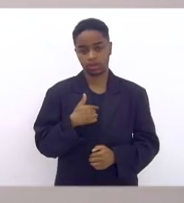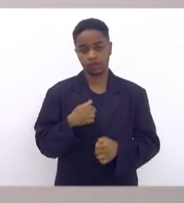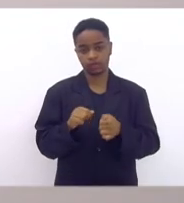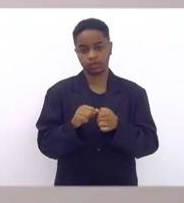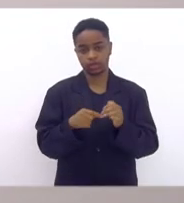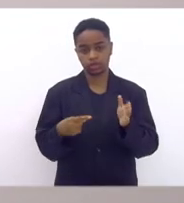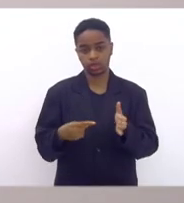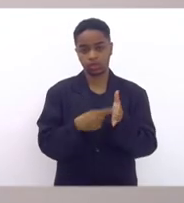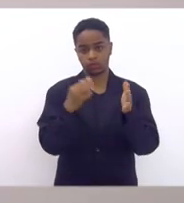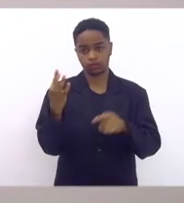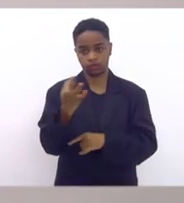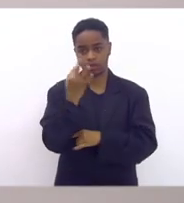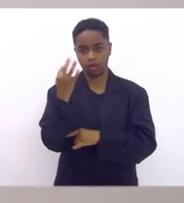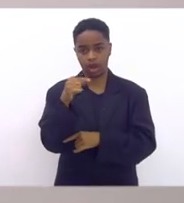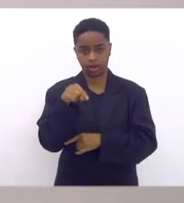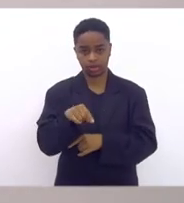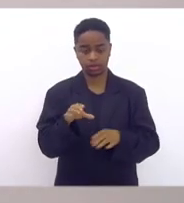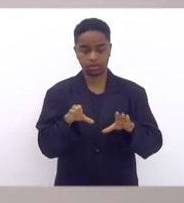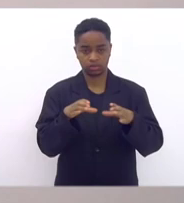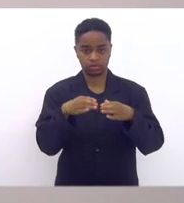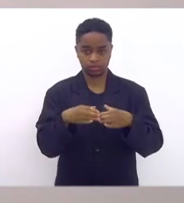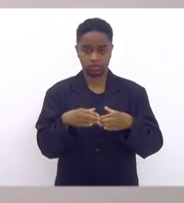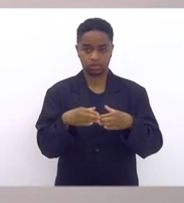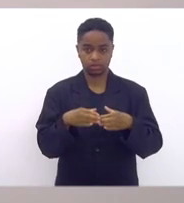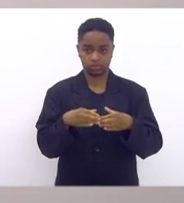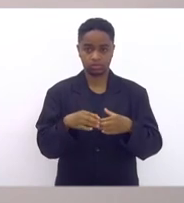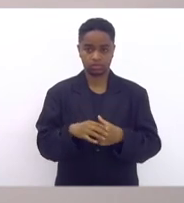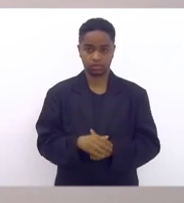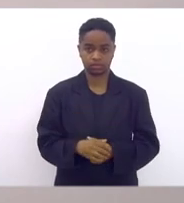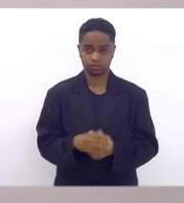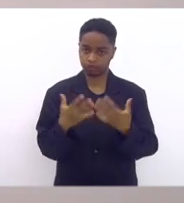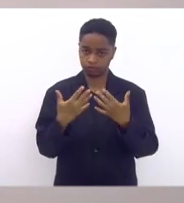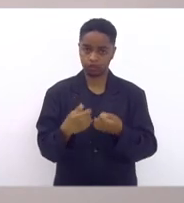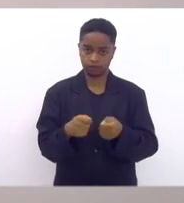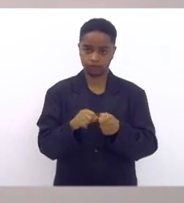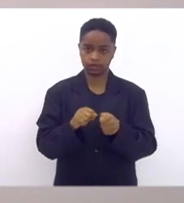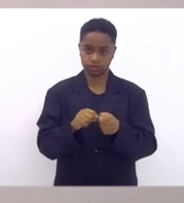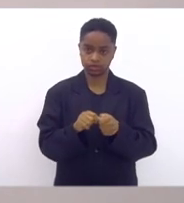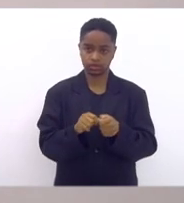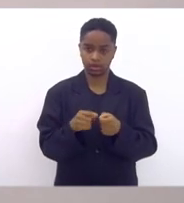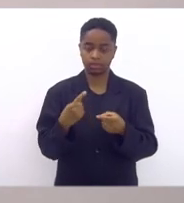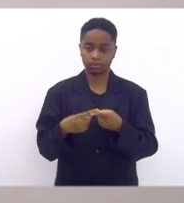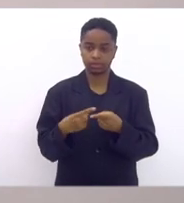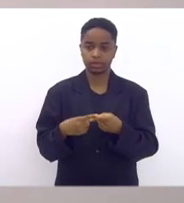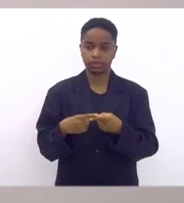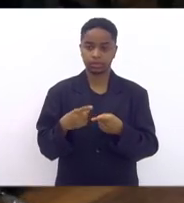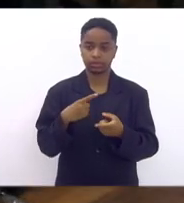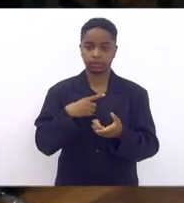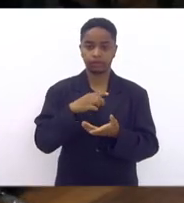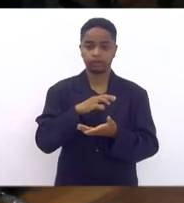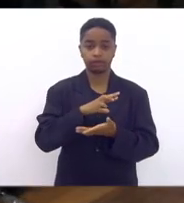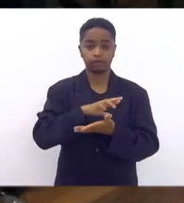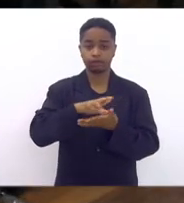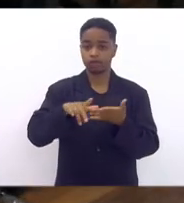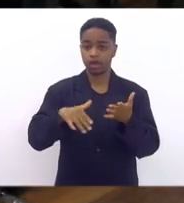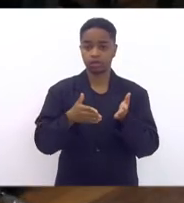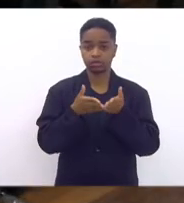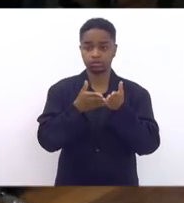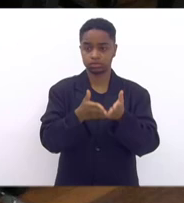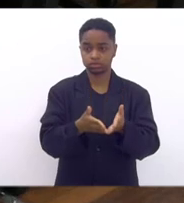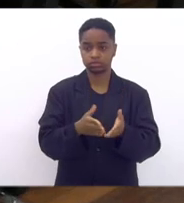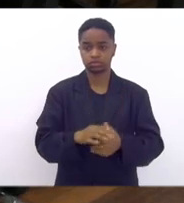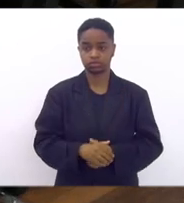de de Meio Ambiente acompanhada dessa colh do CPI Deputado eu tenho dezenas de fotos forma